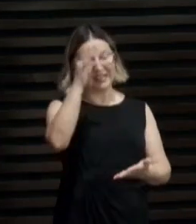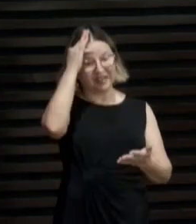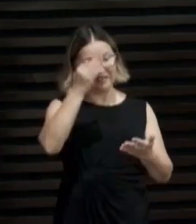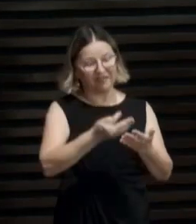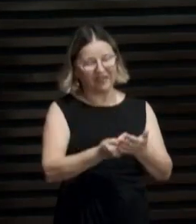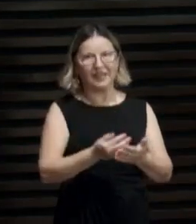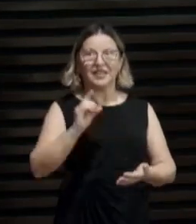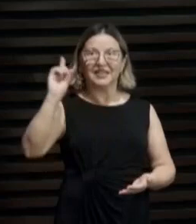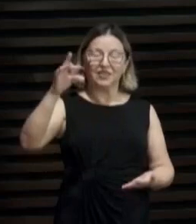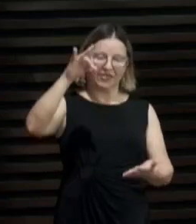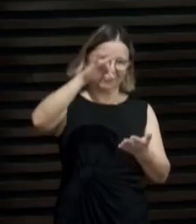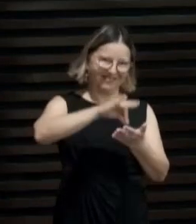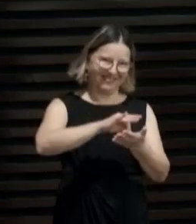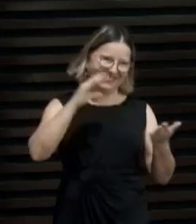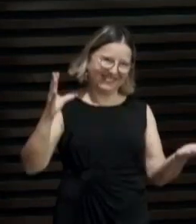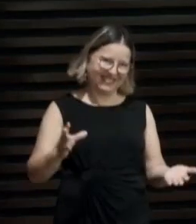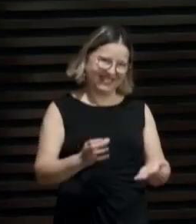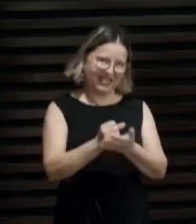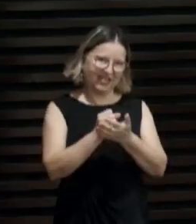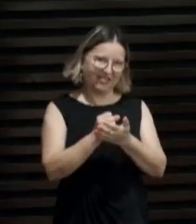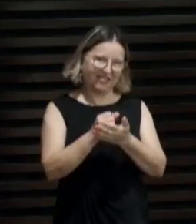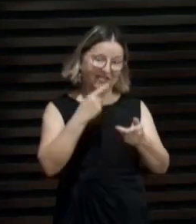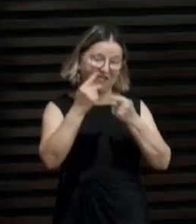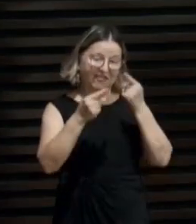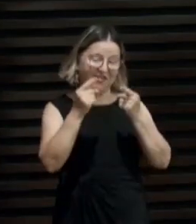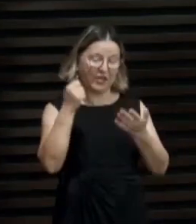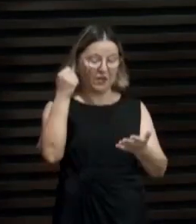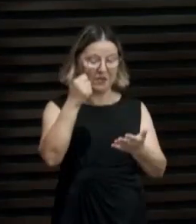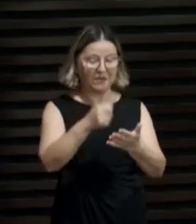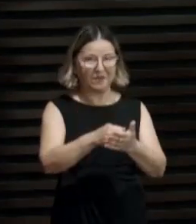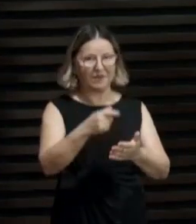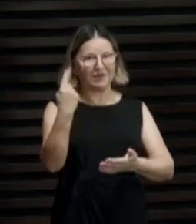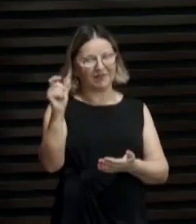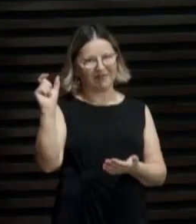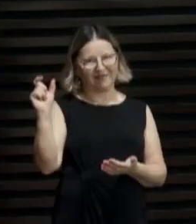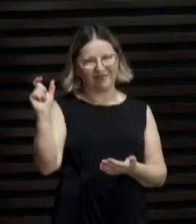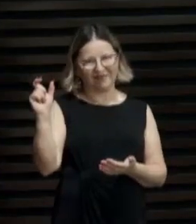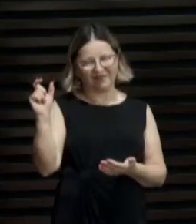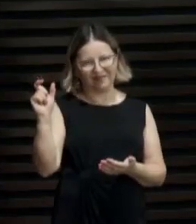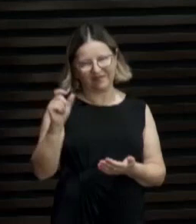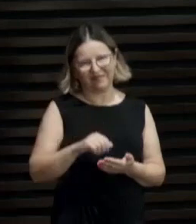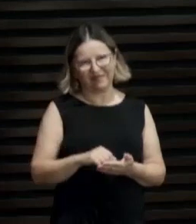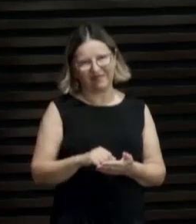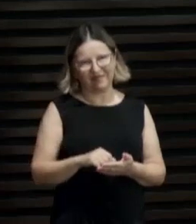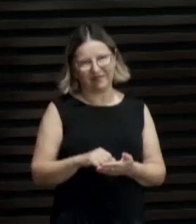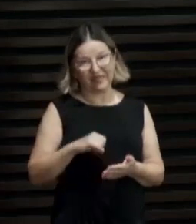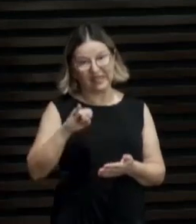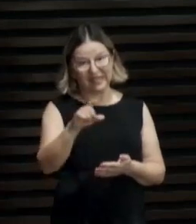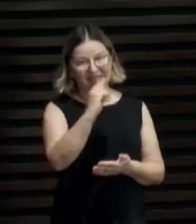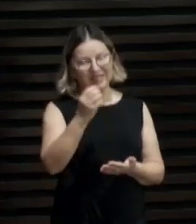de fato salva, que fala, que cumpre aquilo que fala. Se a nossa vida